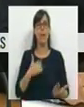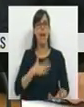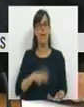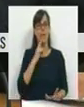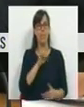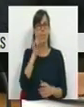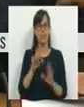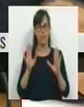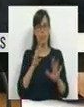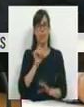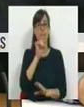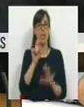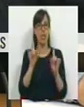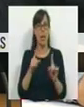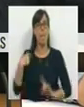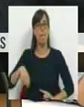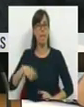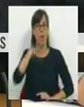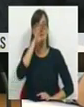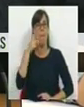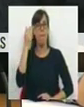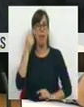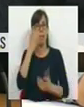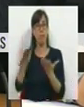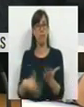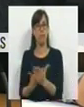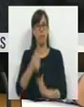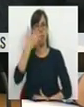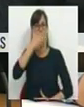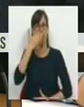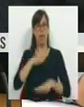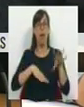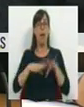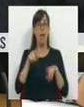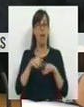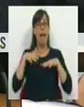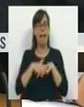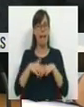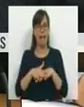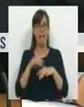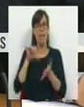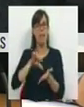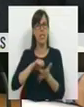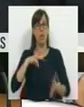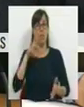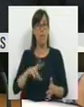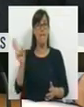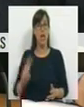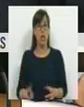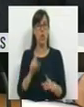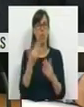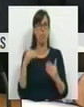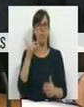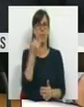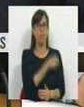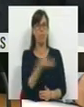queria-lhe colocar a seguinte questão. O Presidente do Governo da Madeira sugeriu há poucos dias que se utilize as redes dos centros portugueses na Venezuela, que são